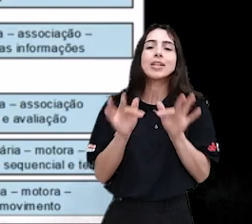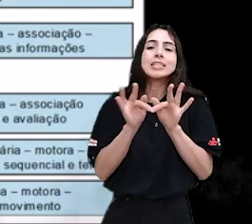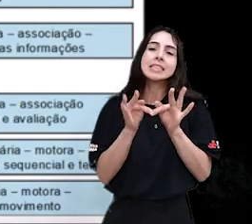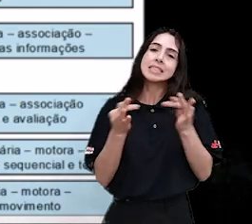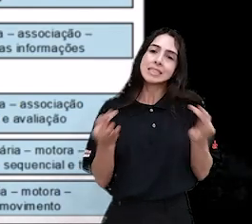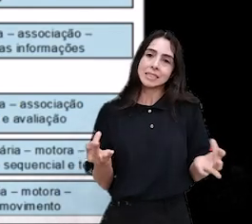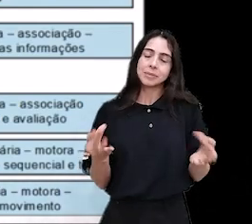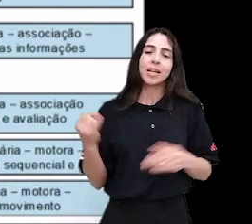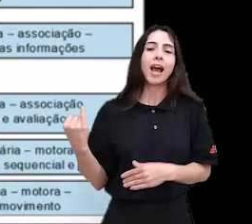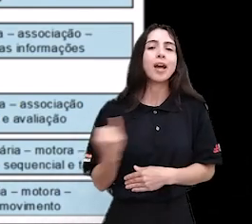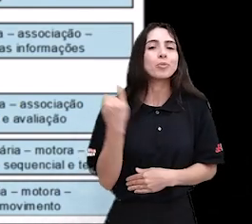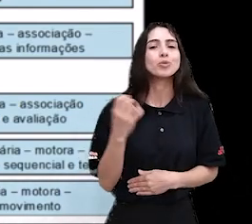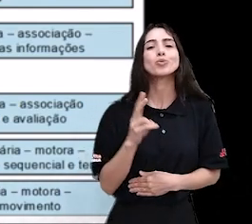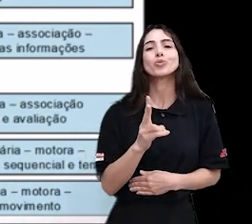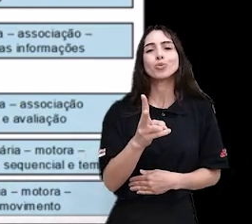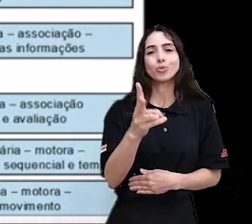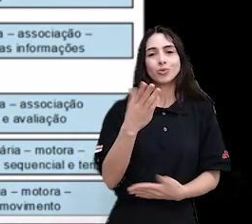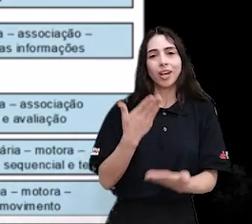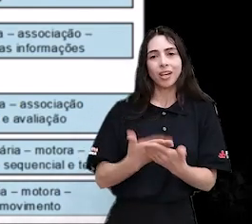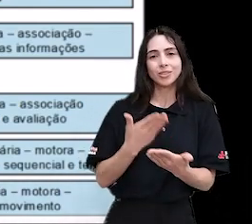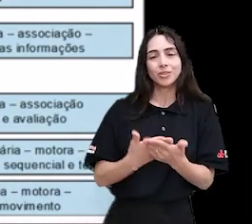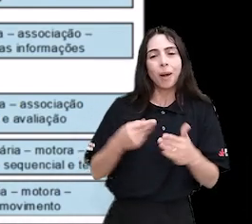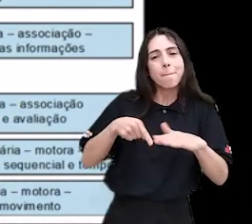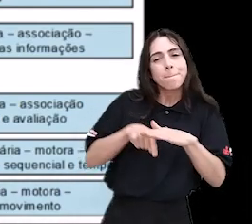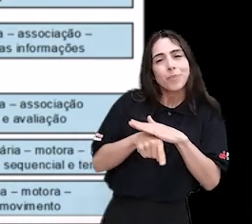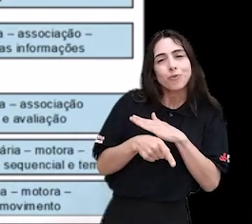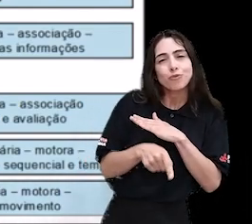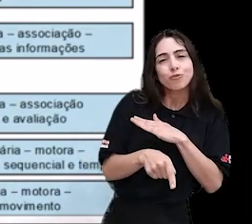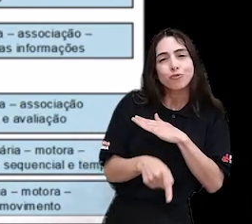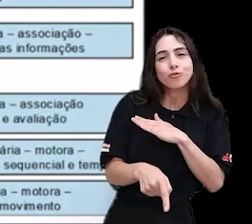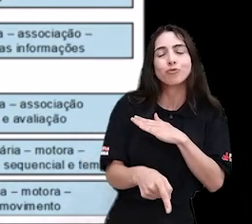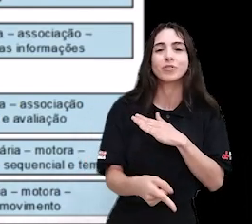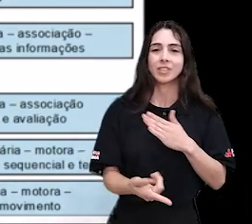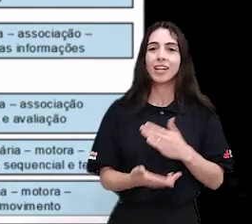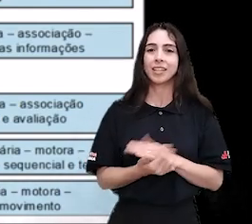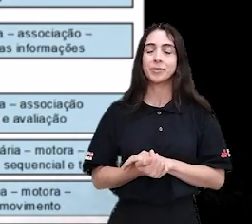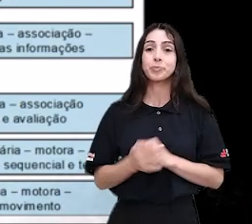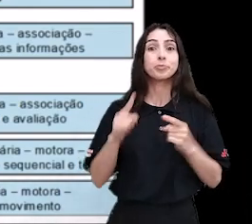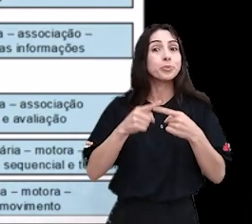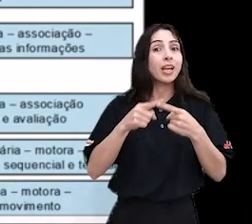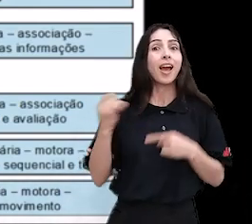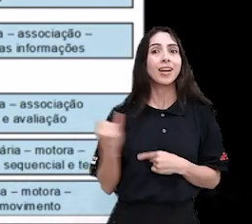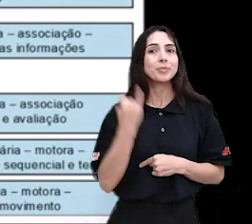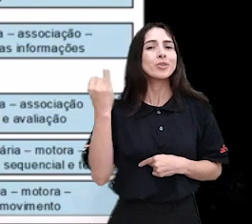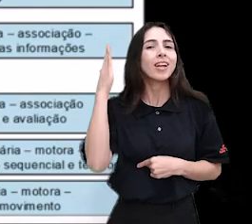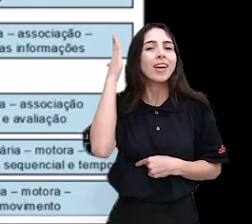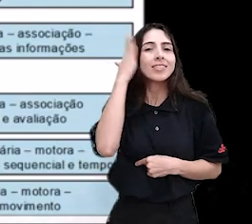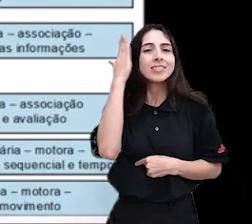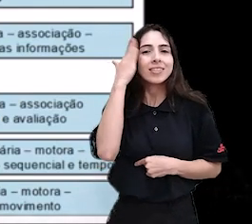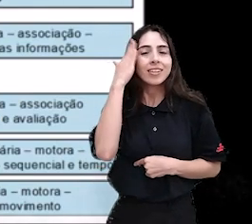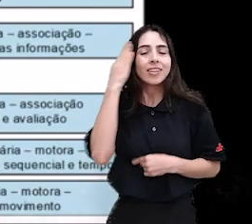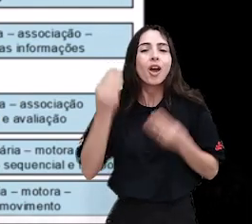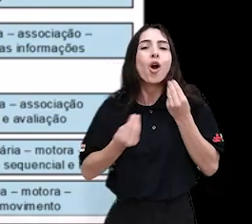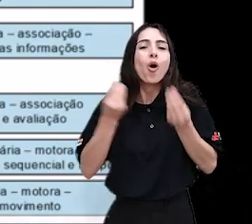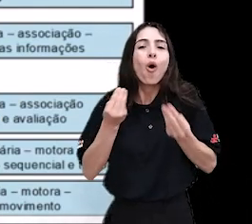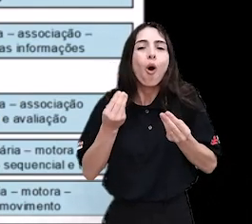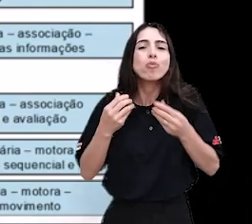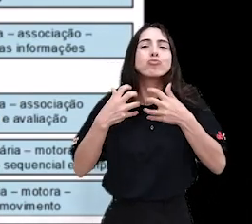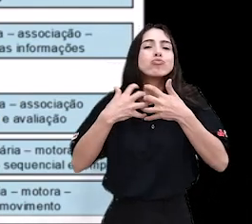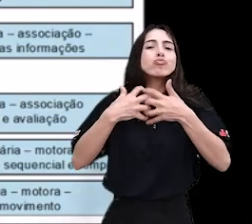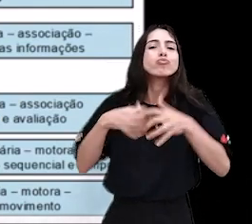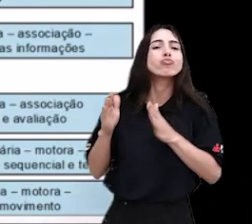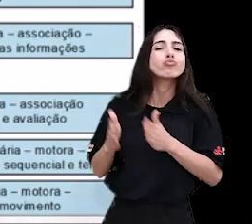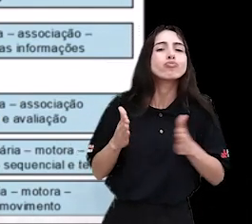É importante dar continuidade e aprofundamento nesse assunto, pois é muito importante compreender esse processo de